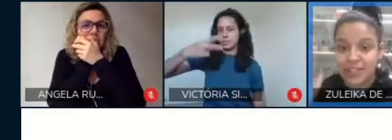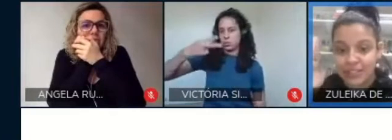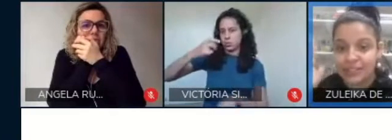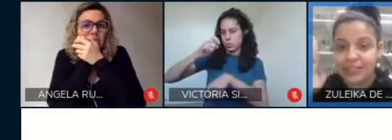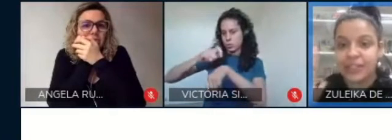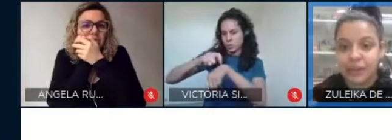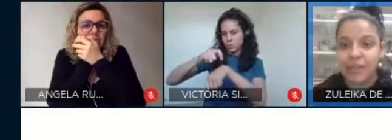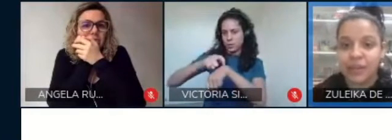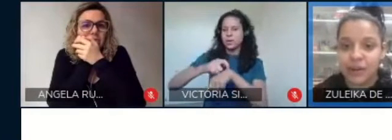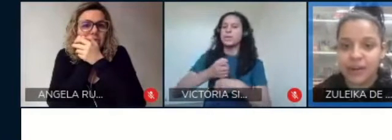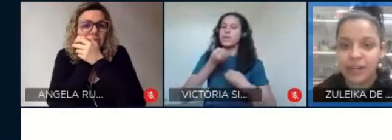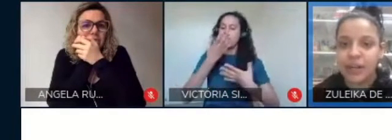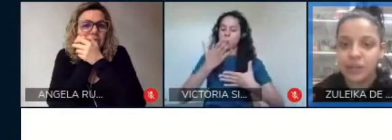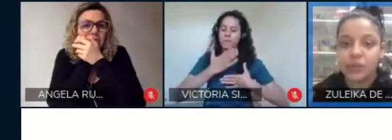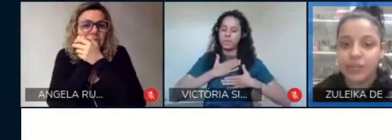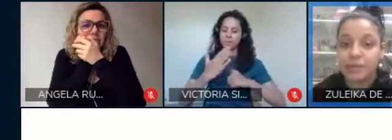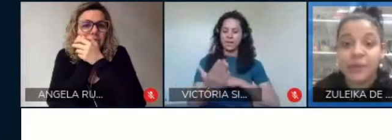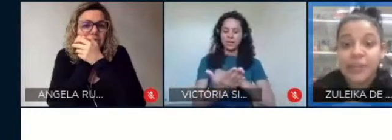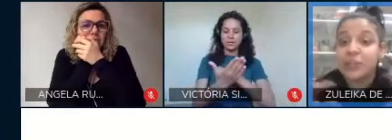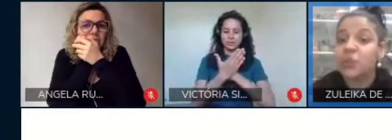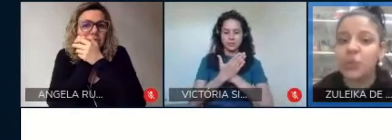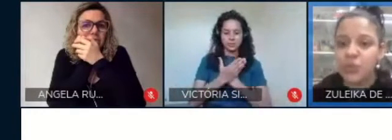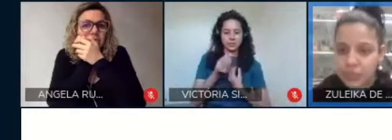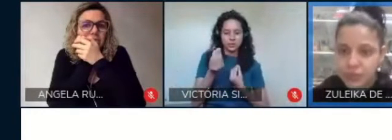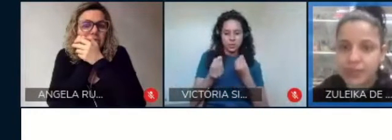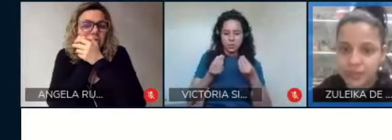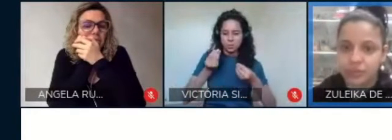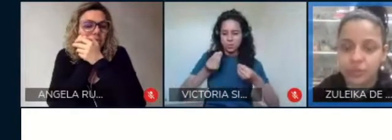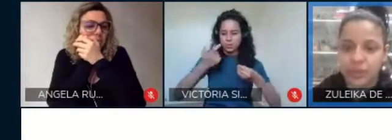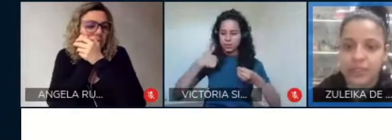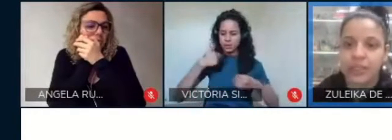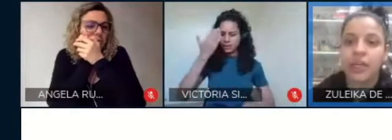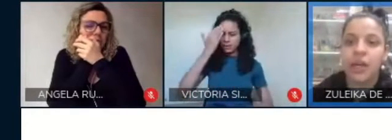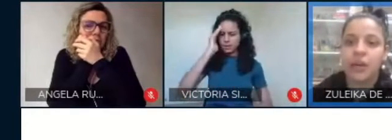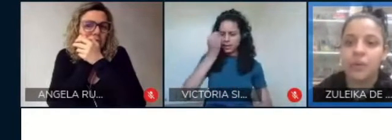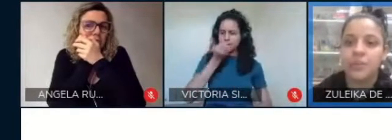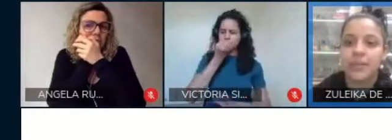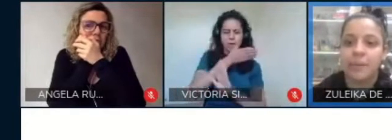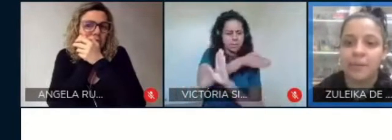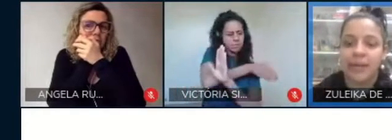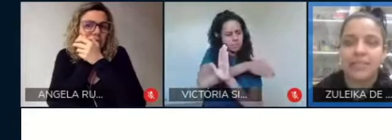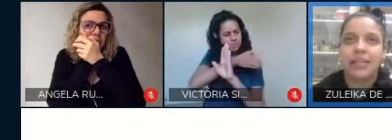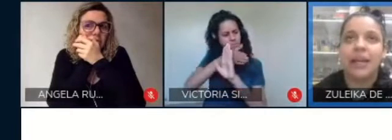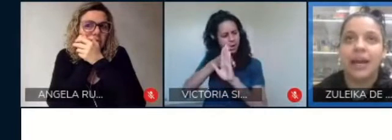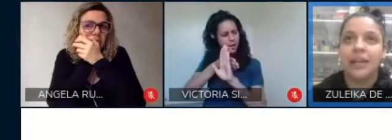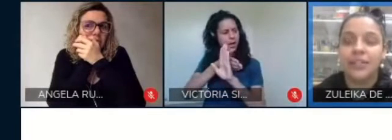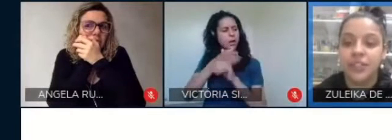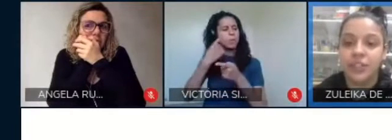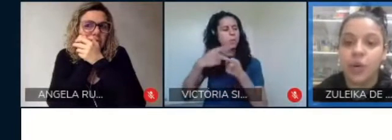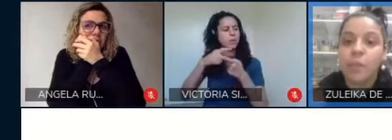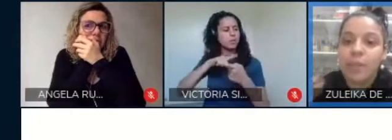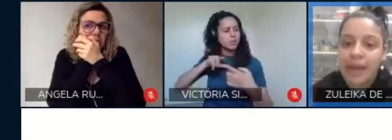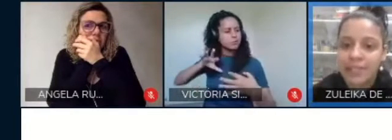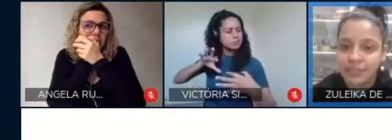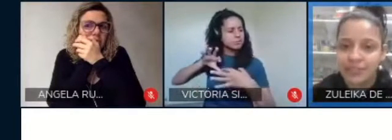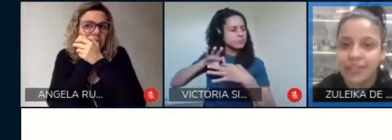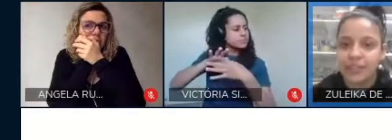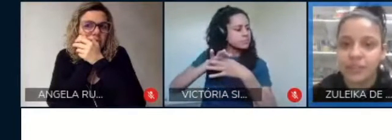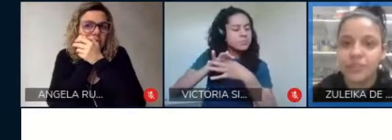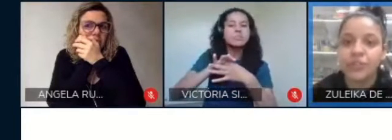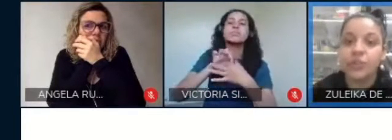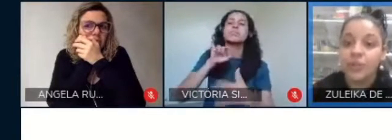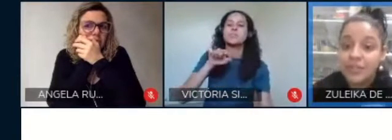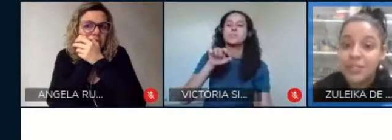isso me faz entender melhor por que tudo isso está junto aqui com o Sabe Mais. A gente